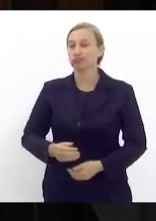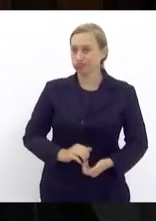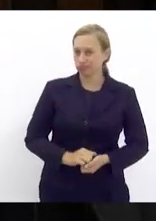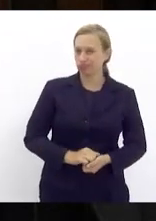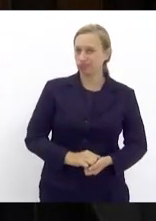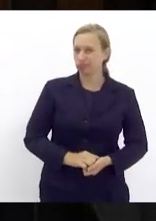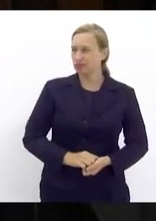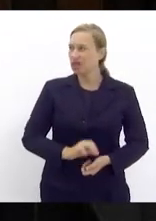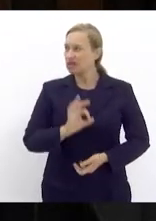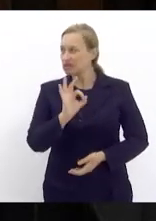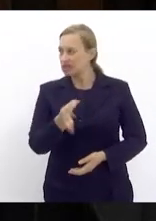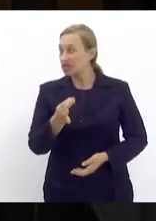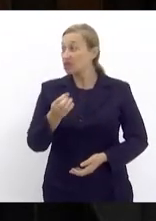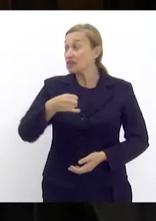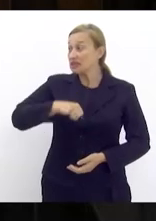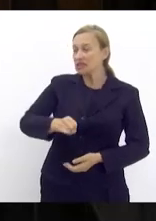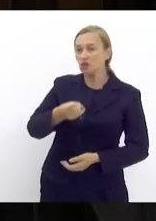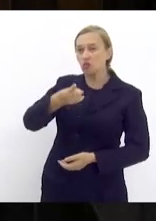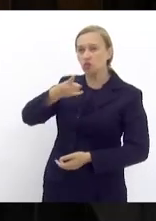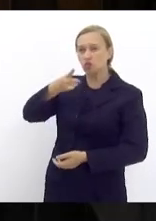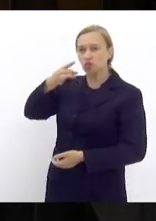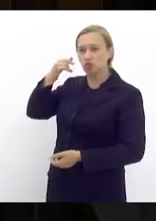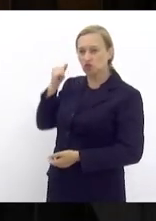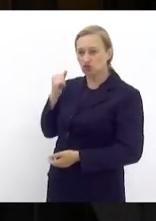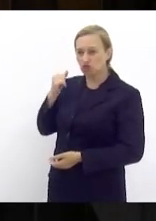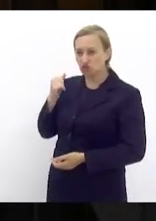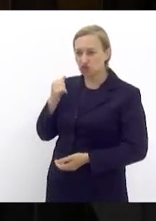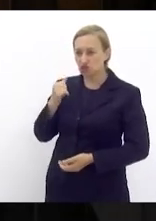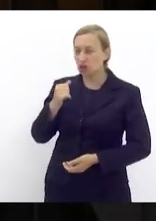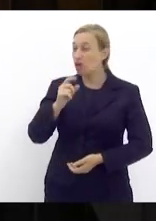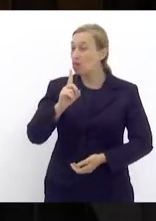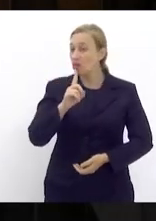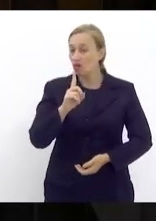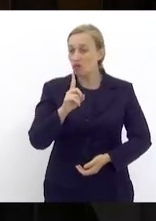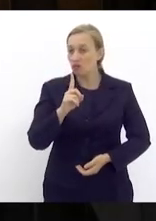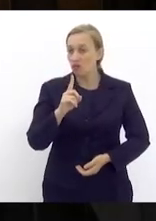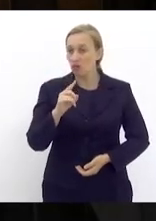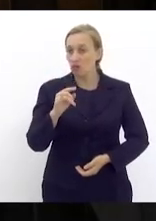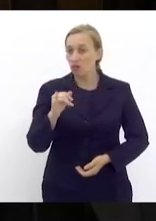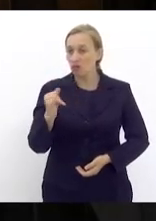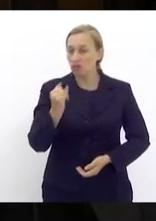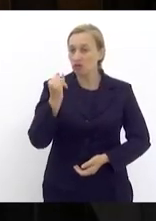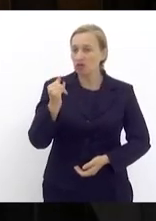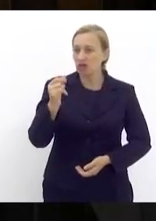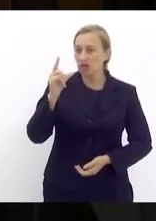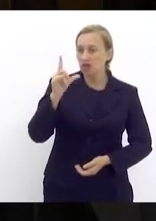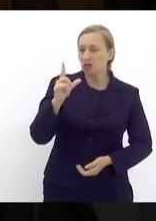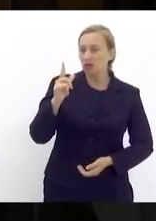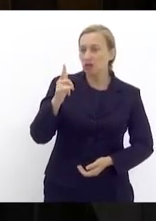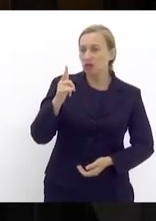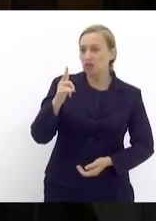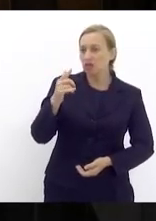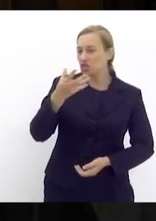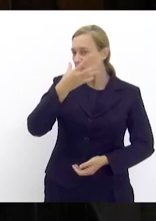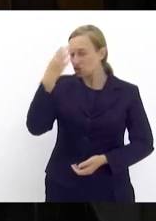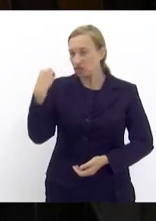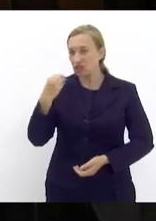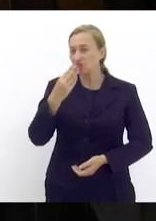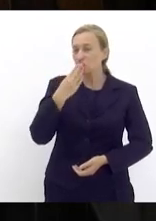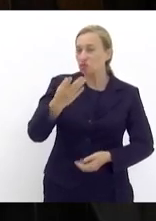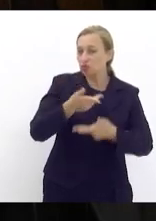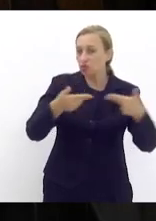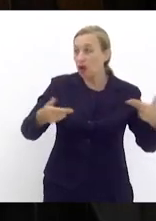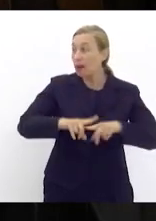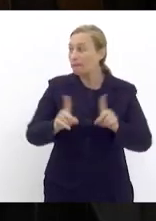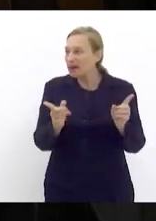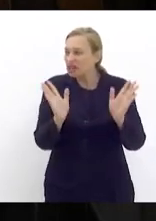Claro que, se um dia não for mais necessário que a gente relaxe esse tipo de coisa, mas hoje